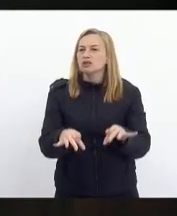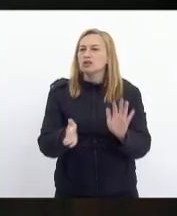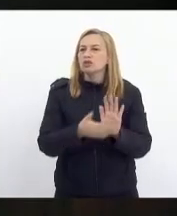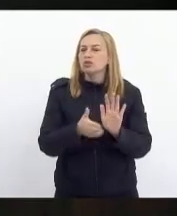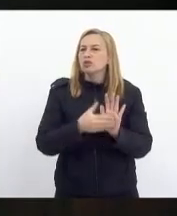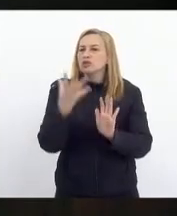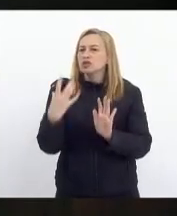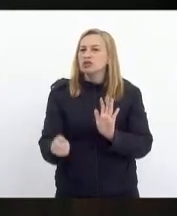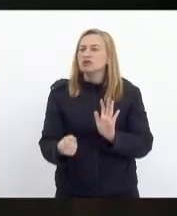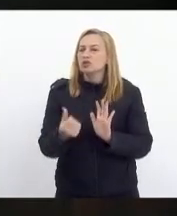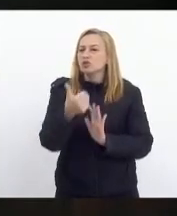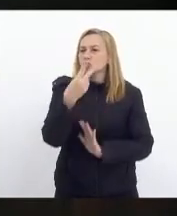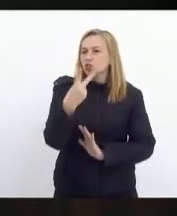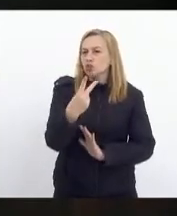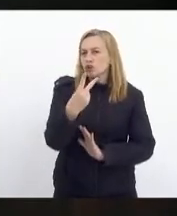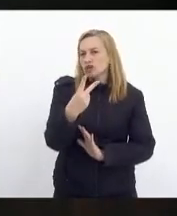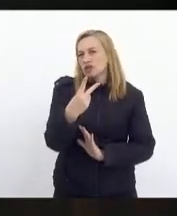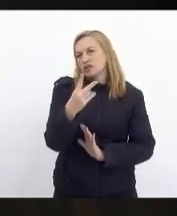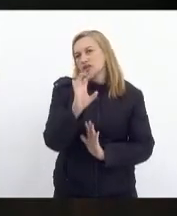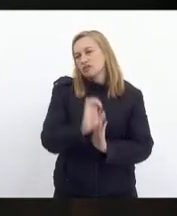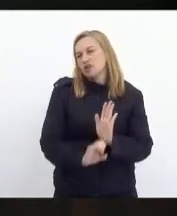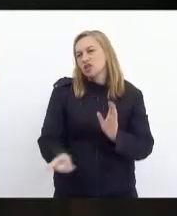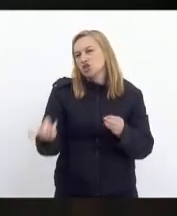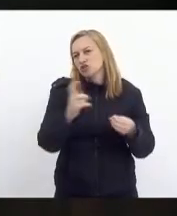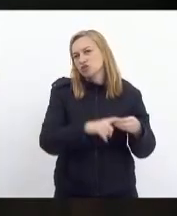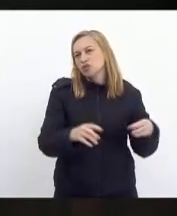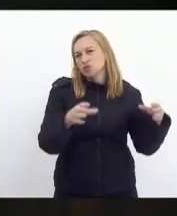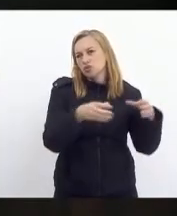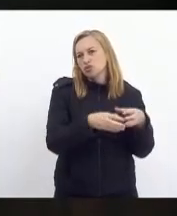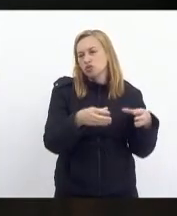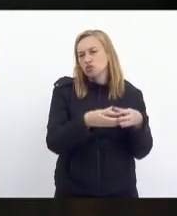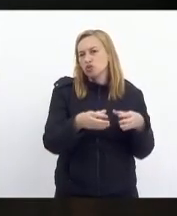a presente proposta recebeu duas emendas e retorna às comissões.